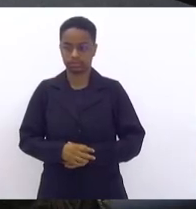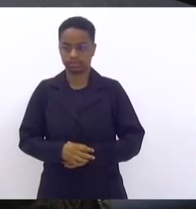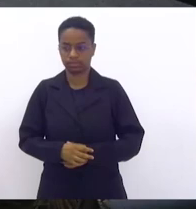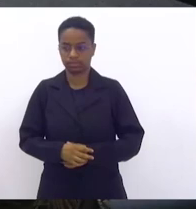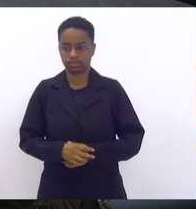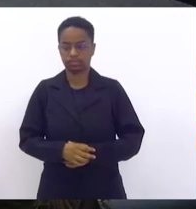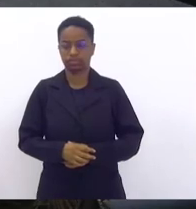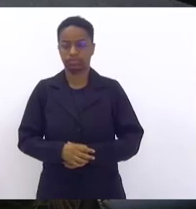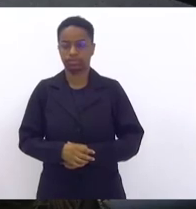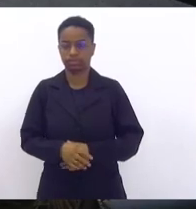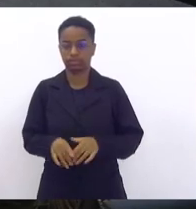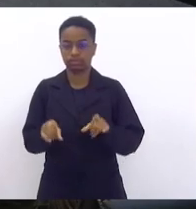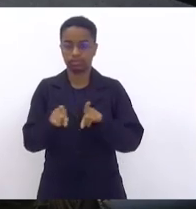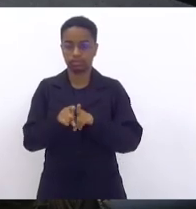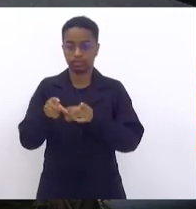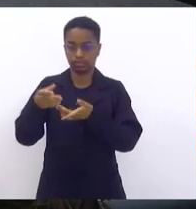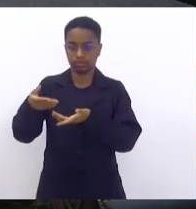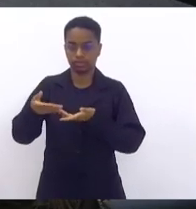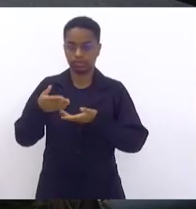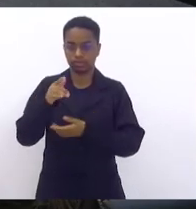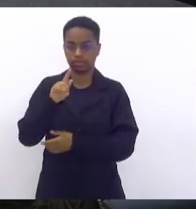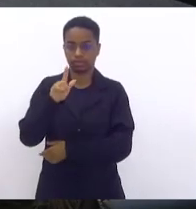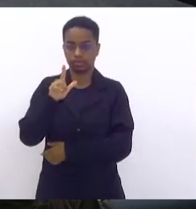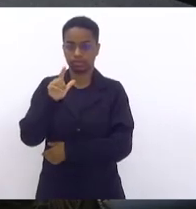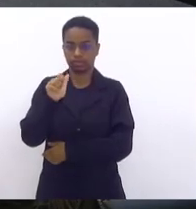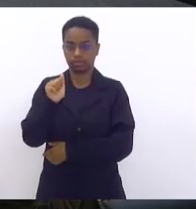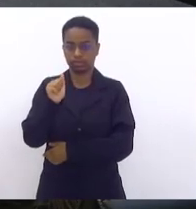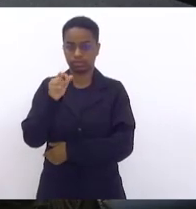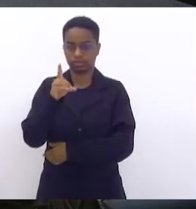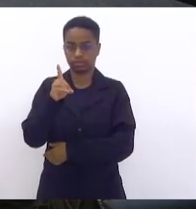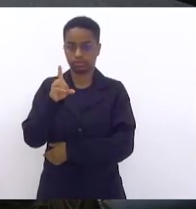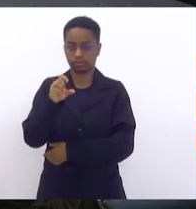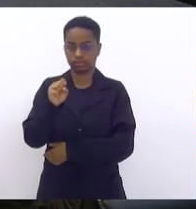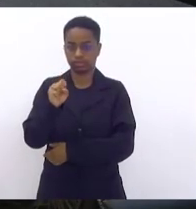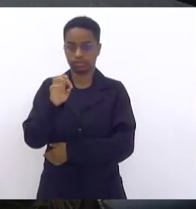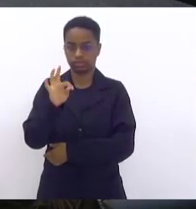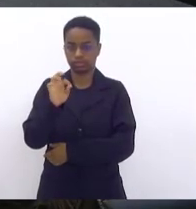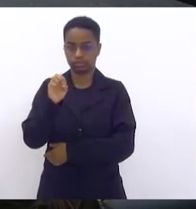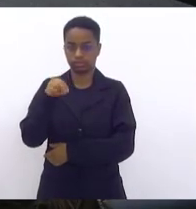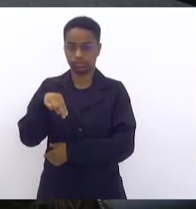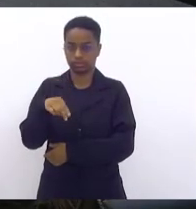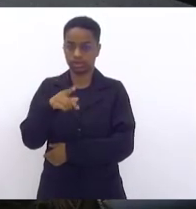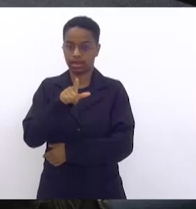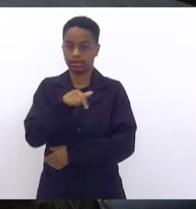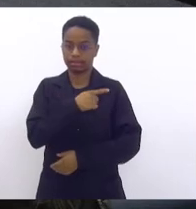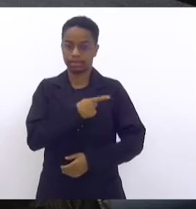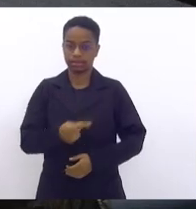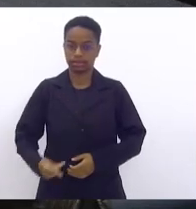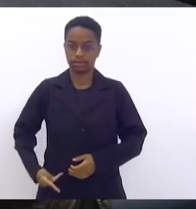convido também o senhor Gladstone Santos presidente do sinterj